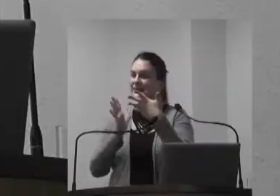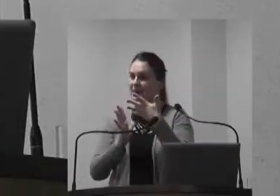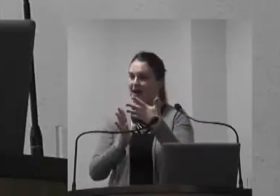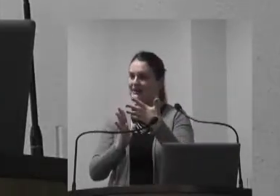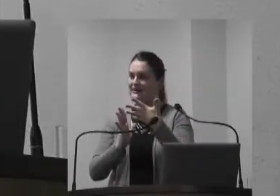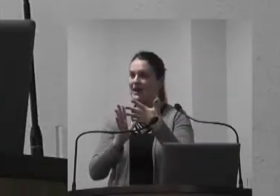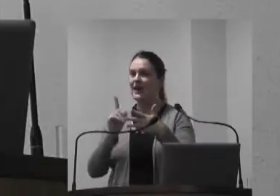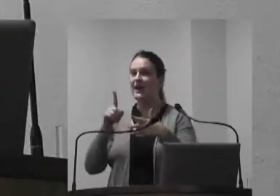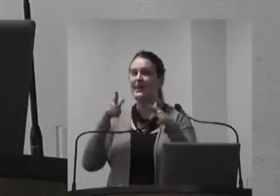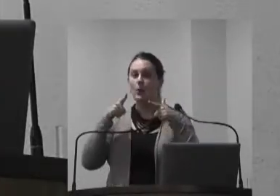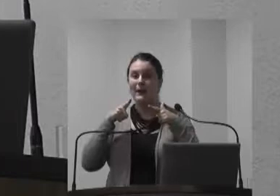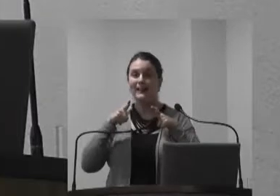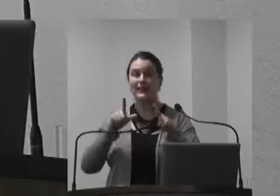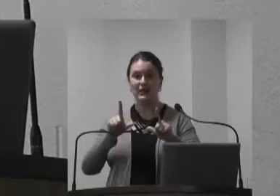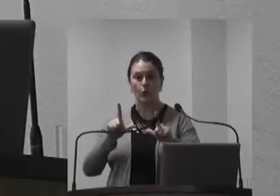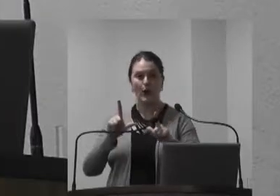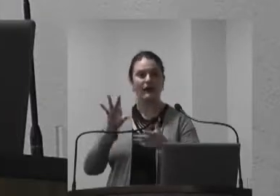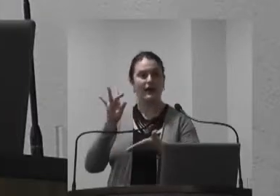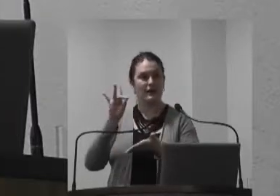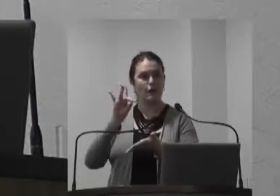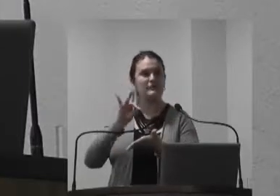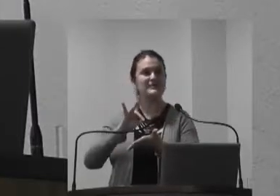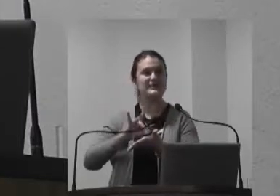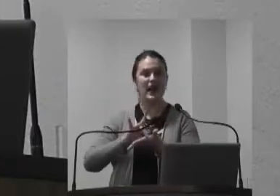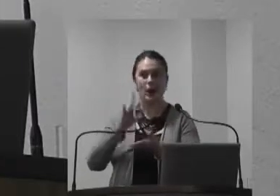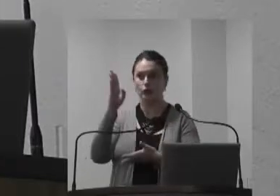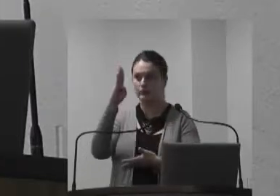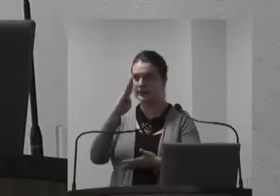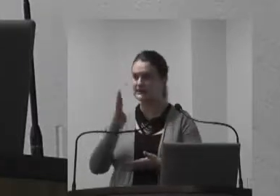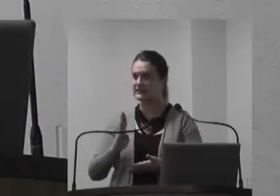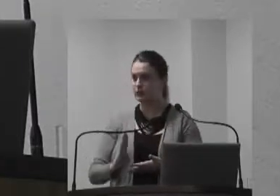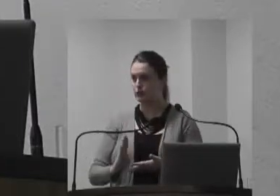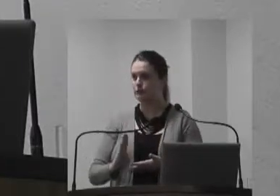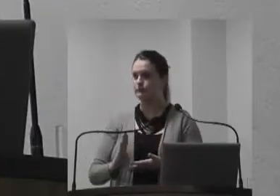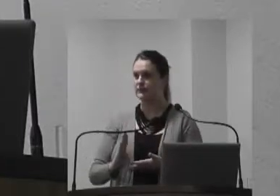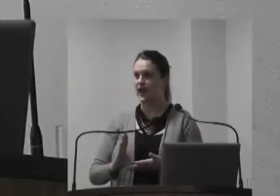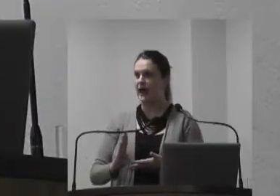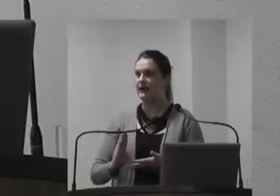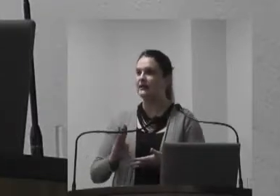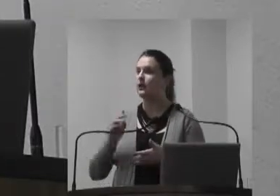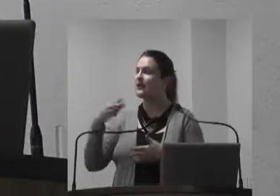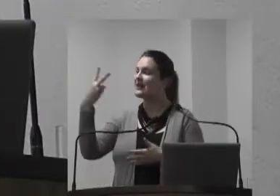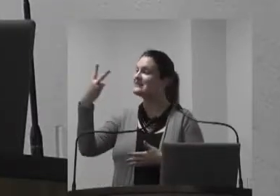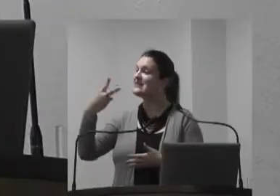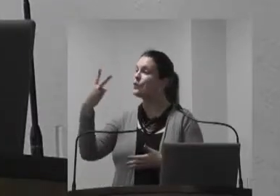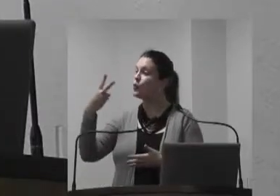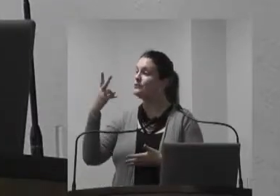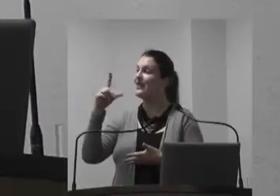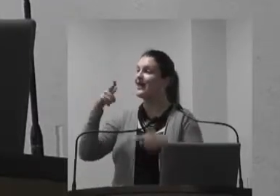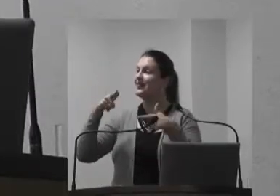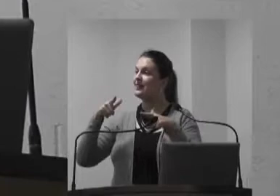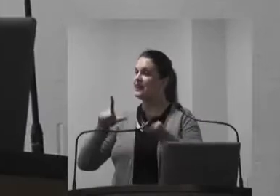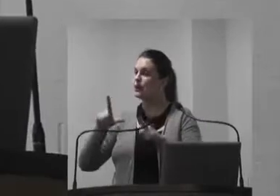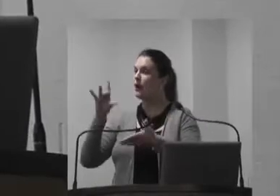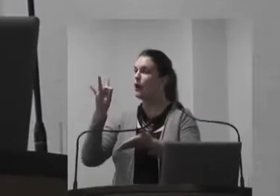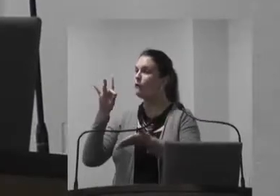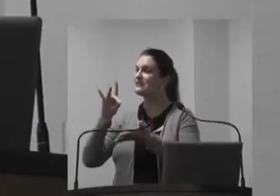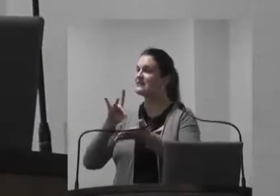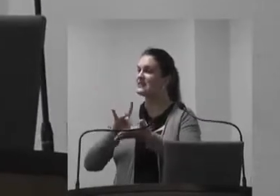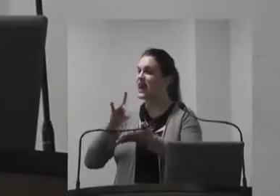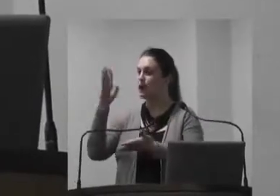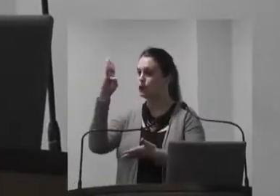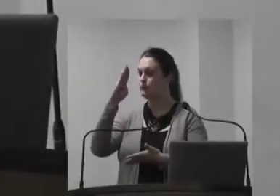a Libras, ela é uma língua, ela é oficial no Brasil, tá? Então, ela é a segunda